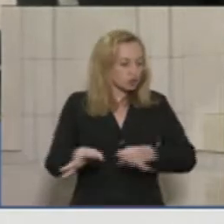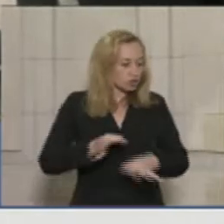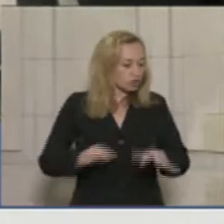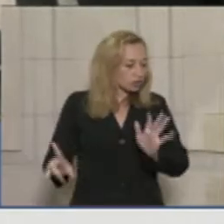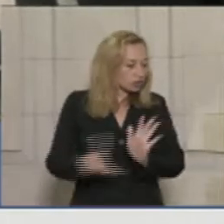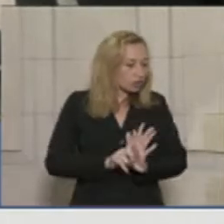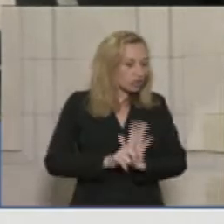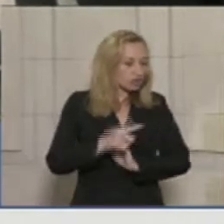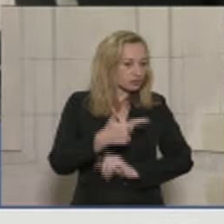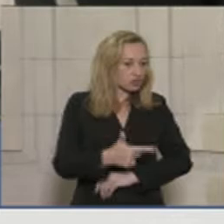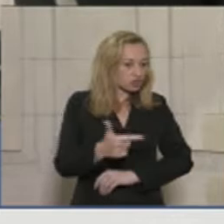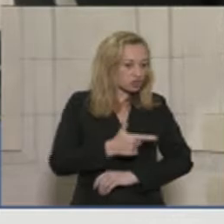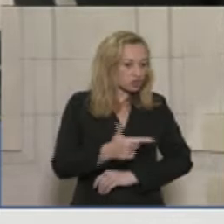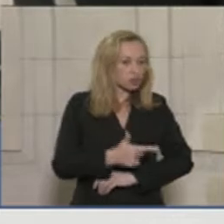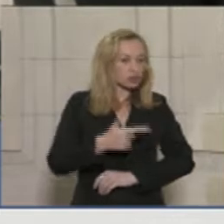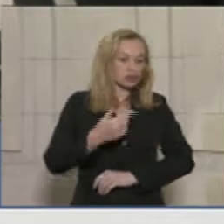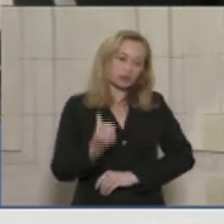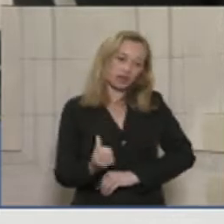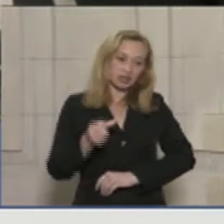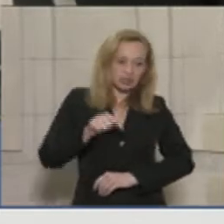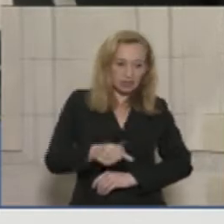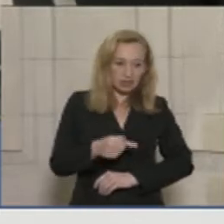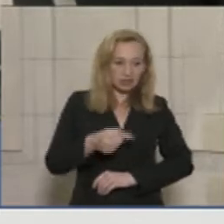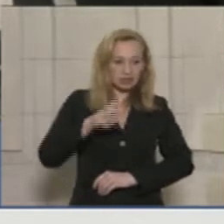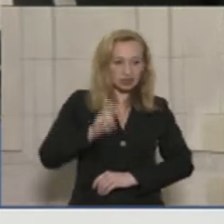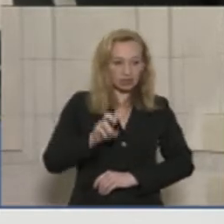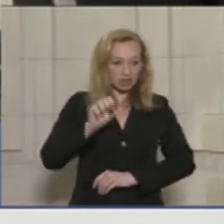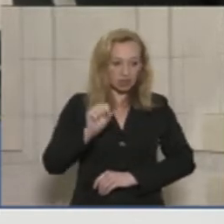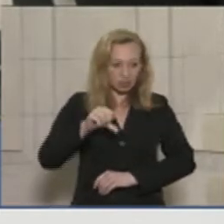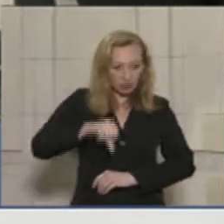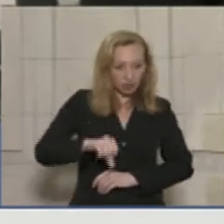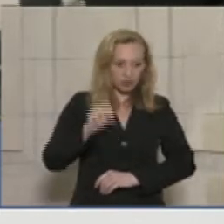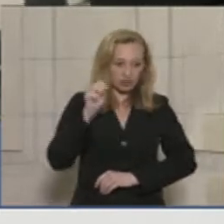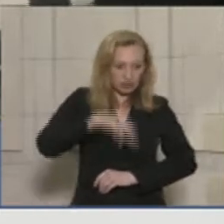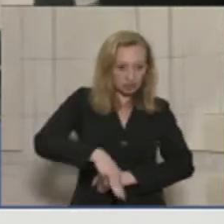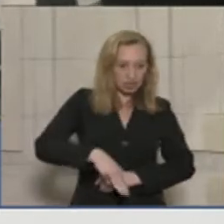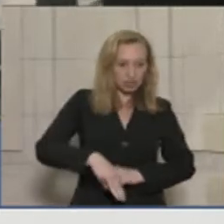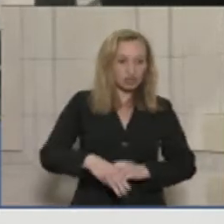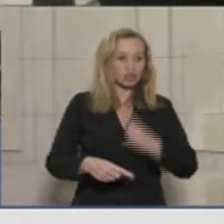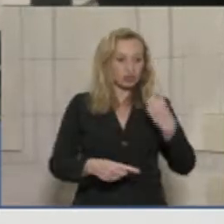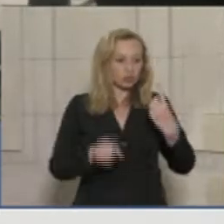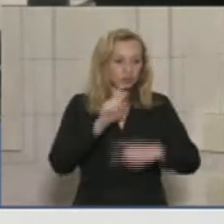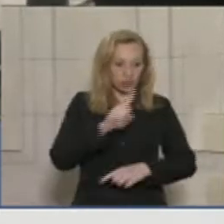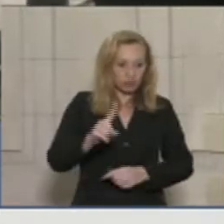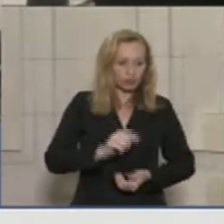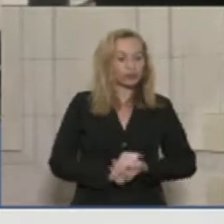Projeto de lei 2267, 59 sim e 1 não.